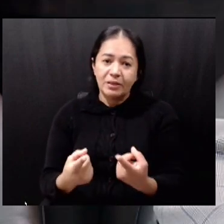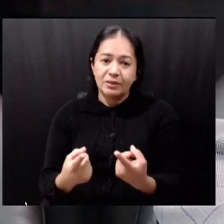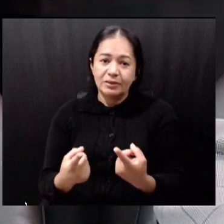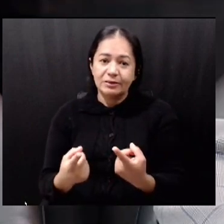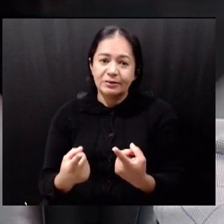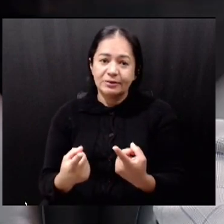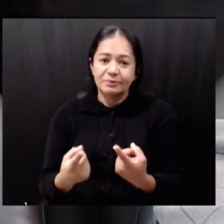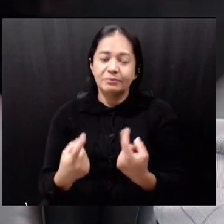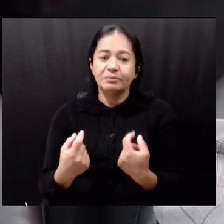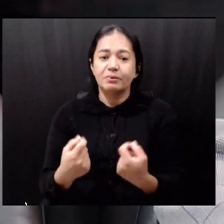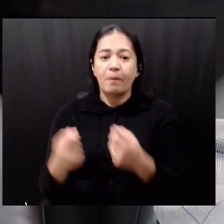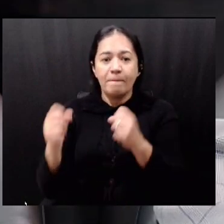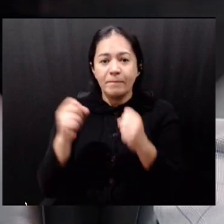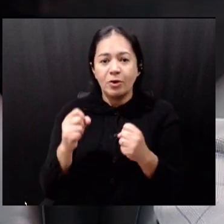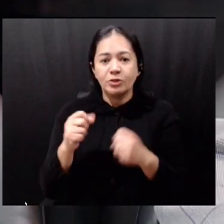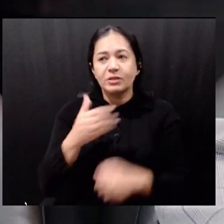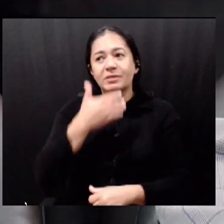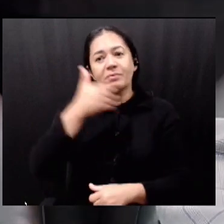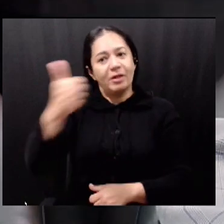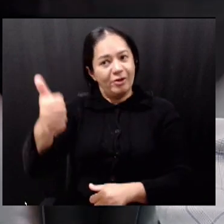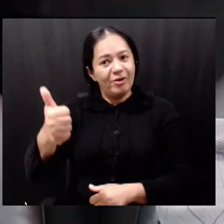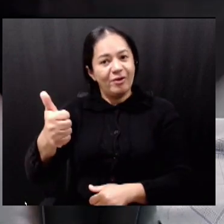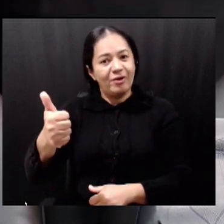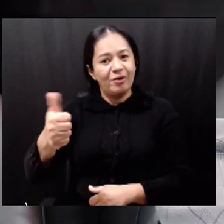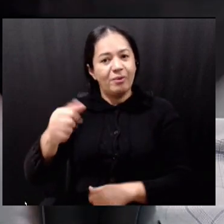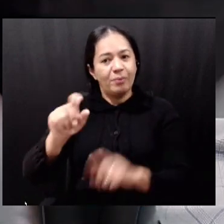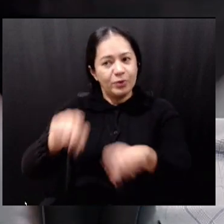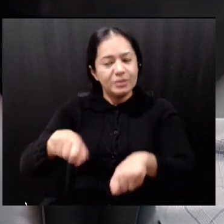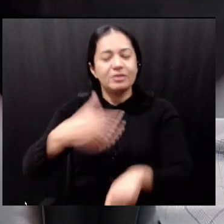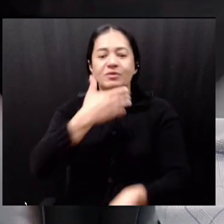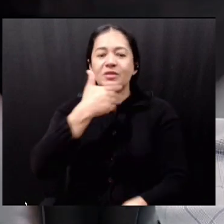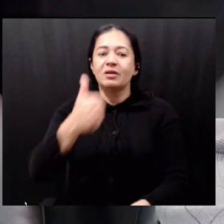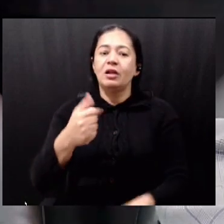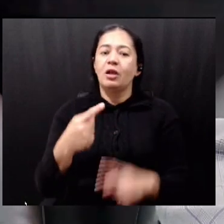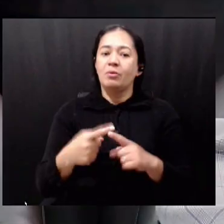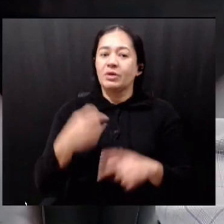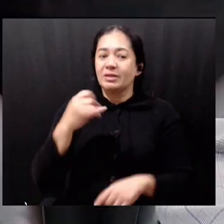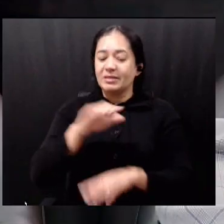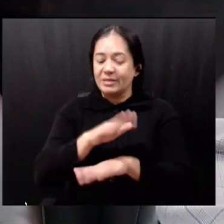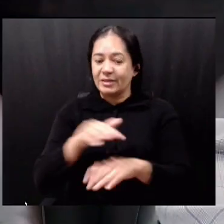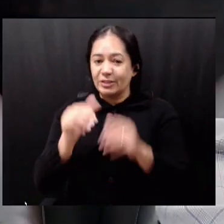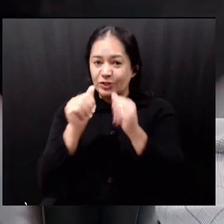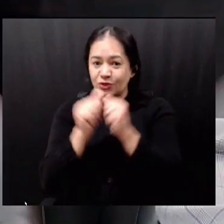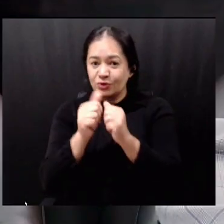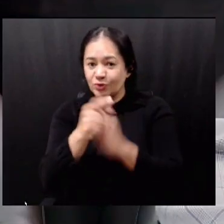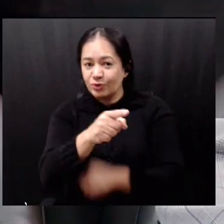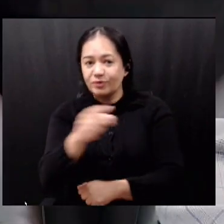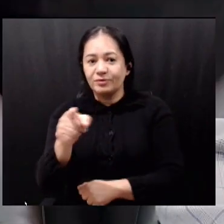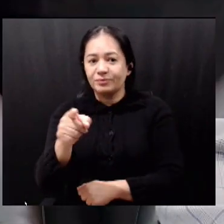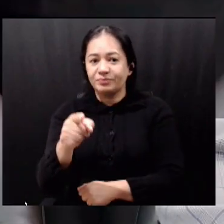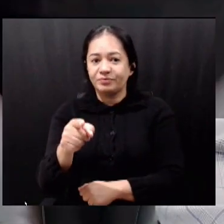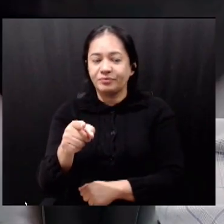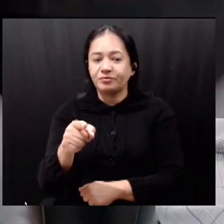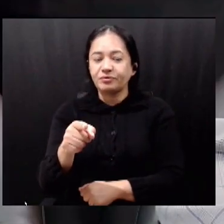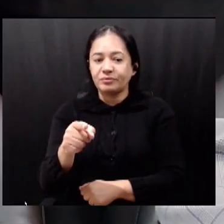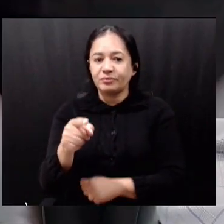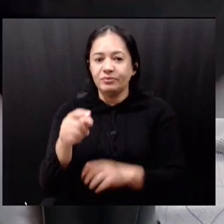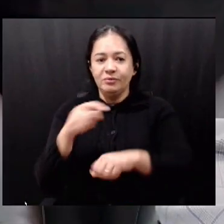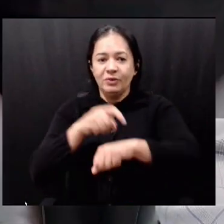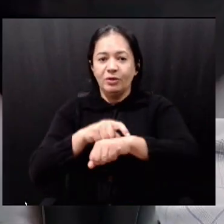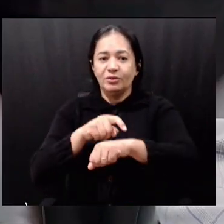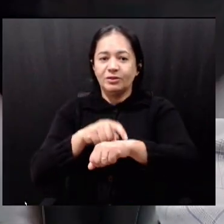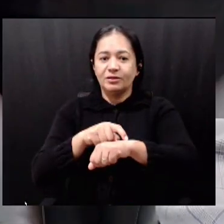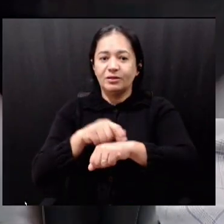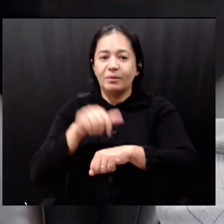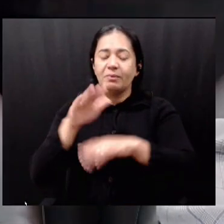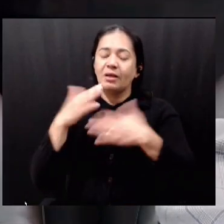pode ser melhor, né? Porque se a criança ela tá ali junto com você, então vocês estão num tempo em que tá mais tranquilo, que tá